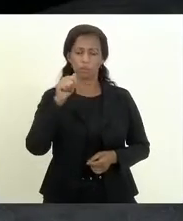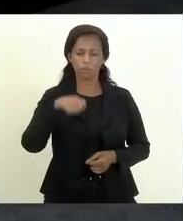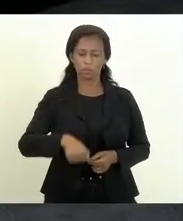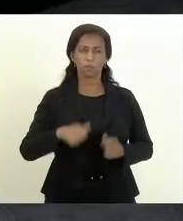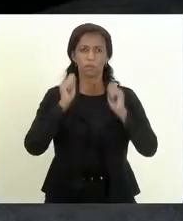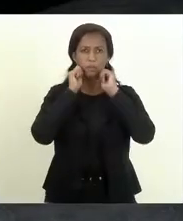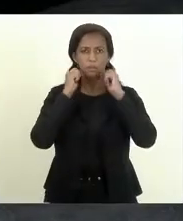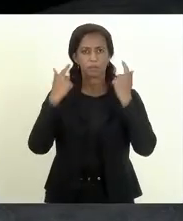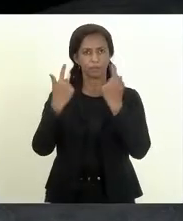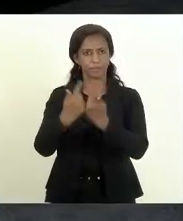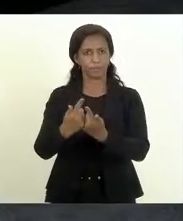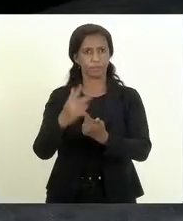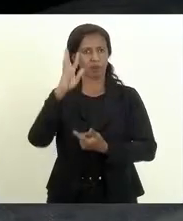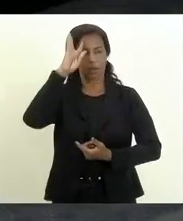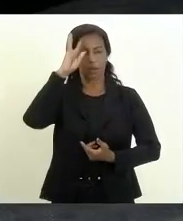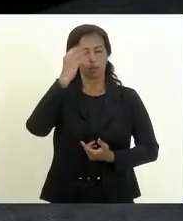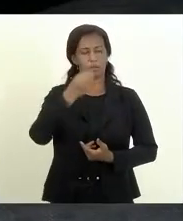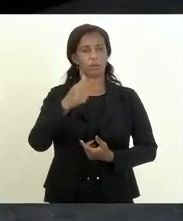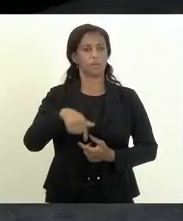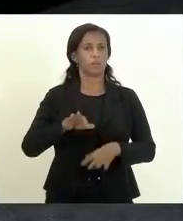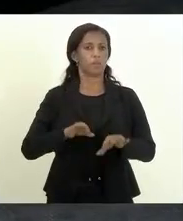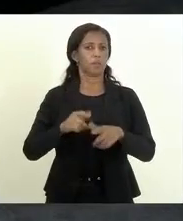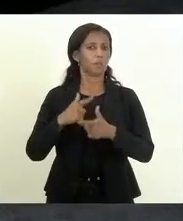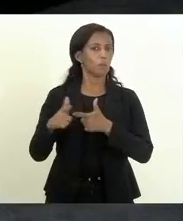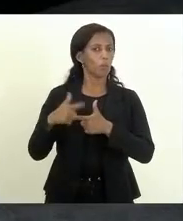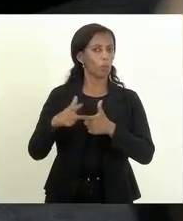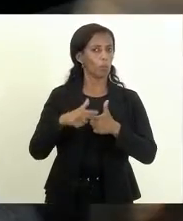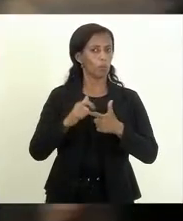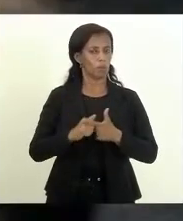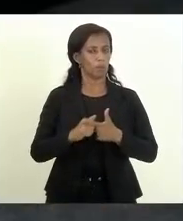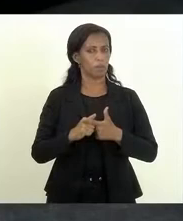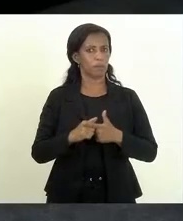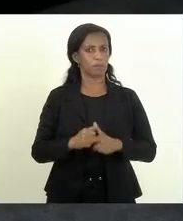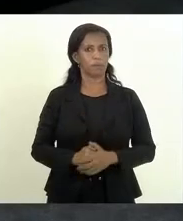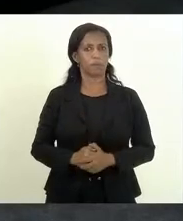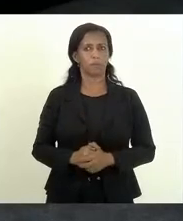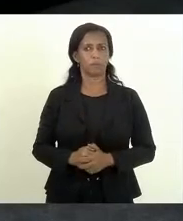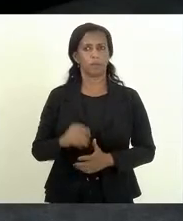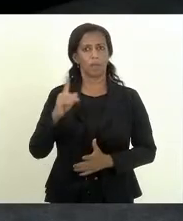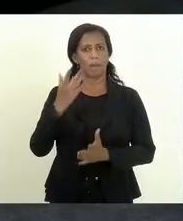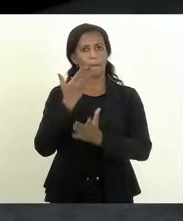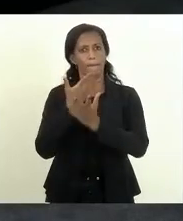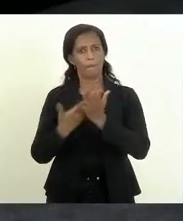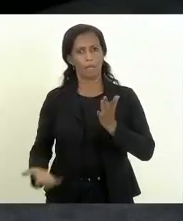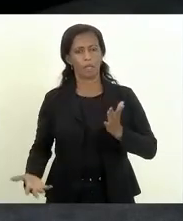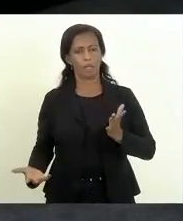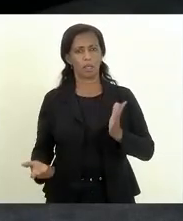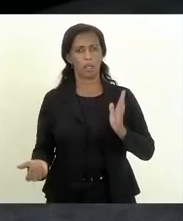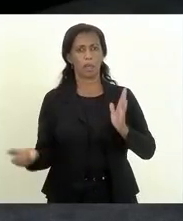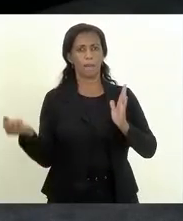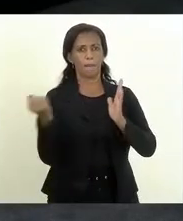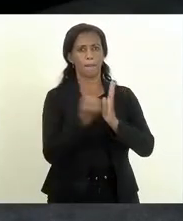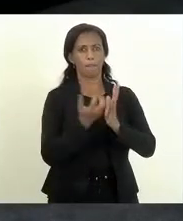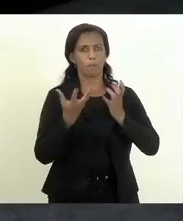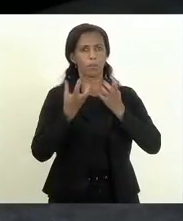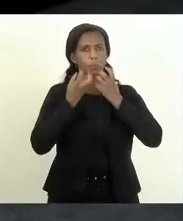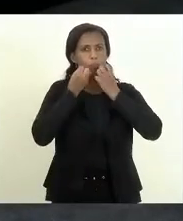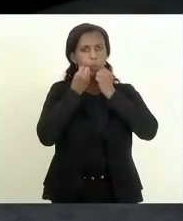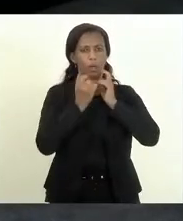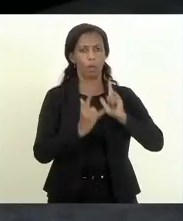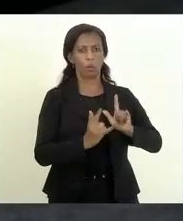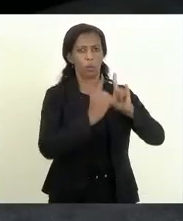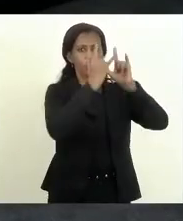nesta casa, resolver esse problema que era a perda de um patrimônio histórico,